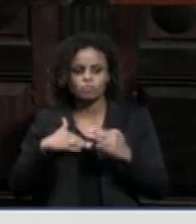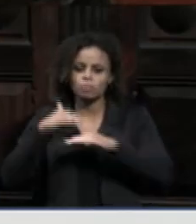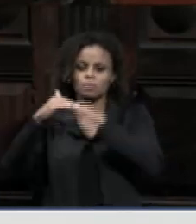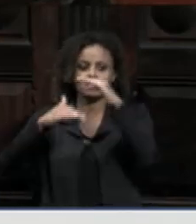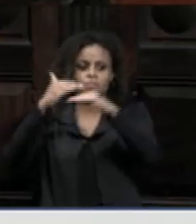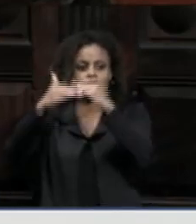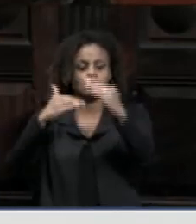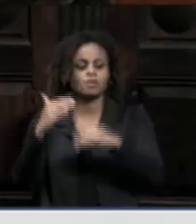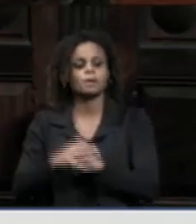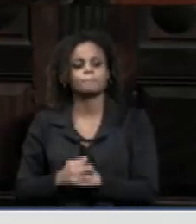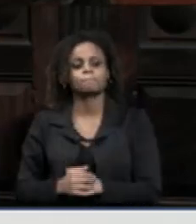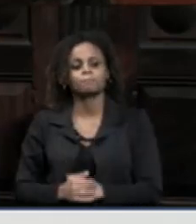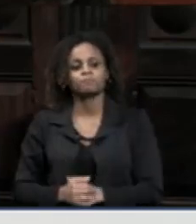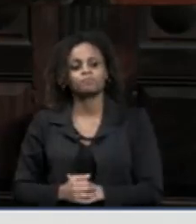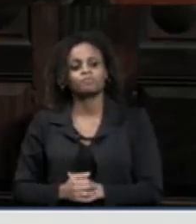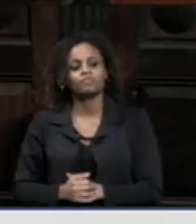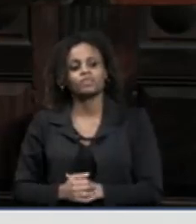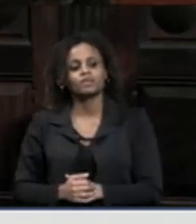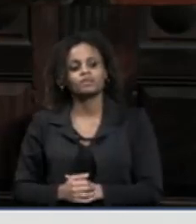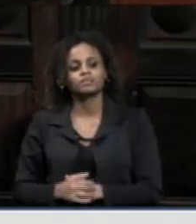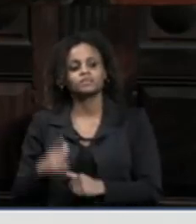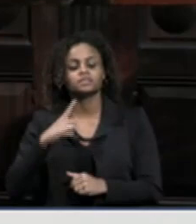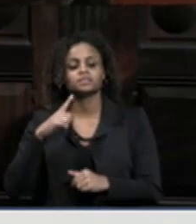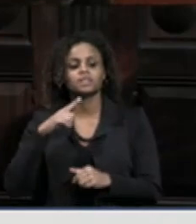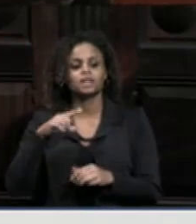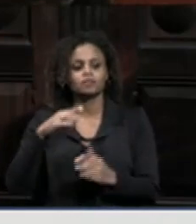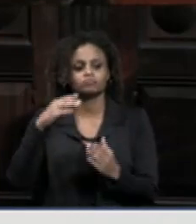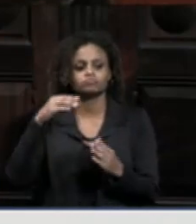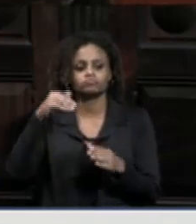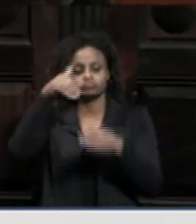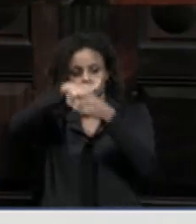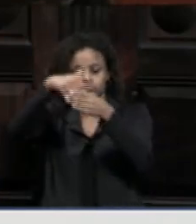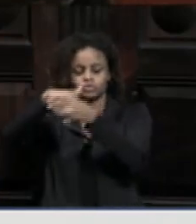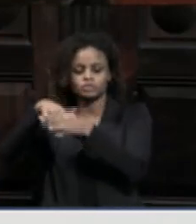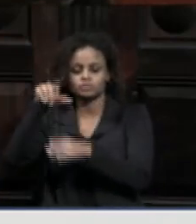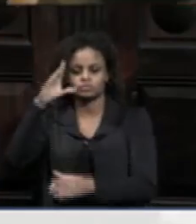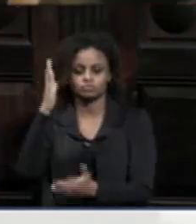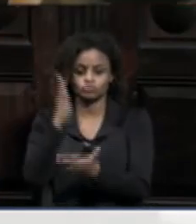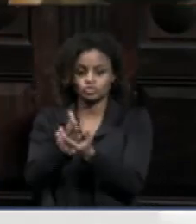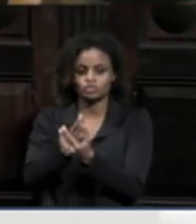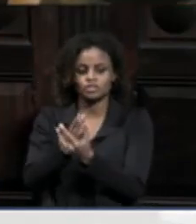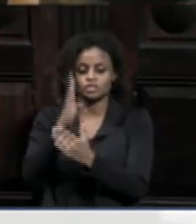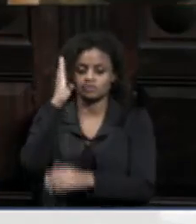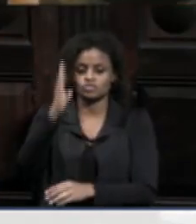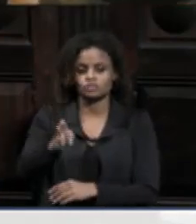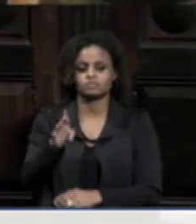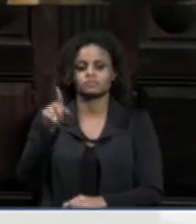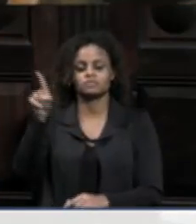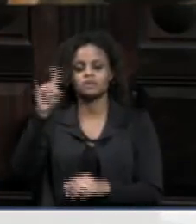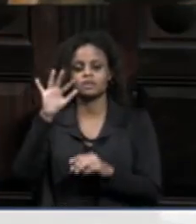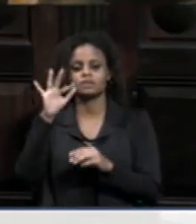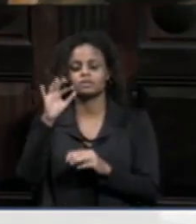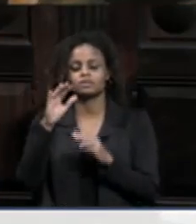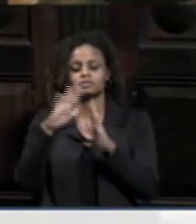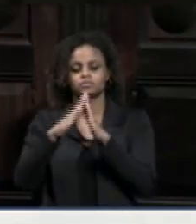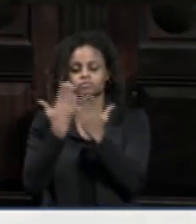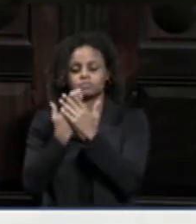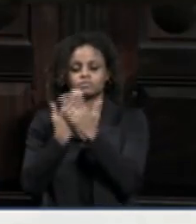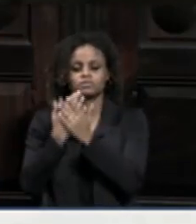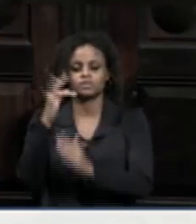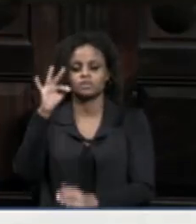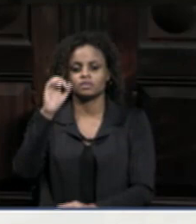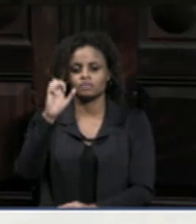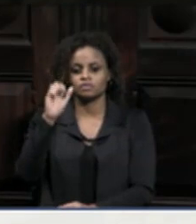marco legislativo, para que haja eleição diretas para a presidência da FATEC. Com a palavra o nobre deputado Paulo Ramos.